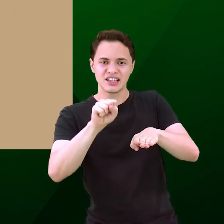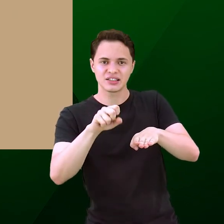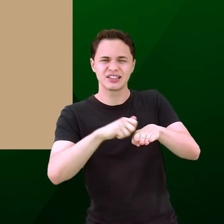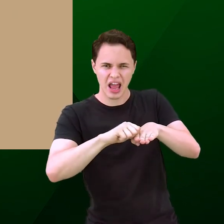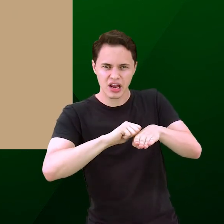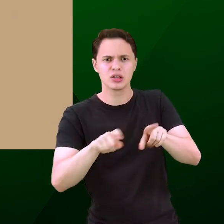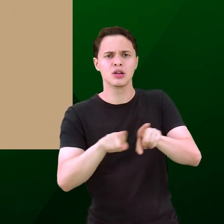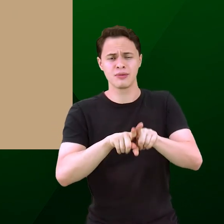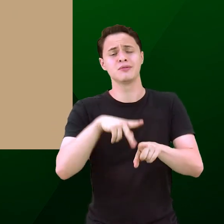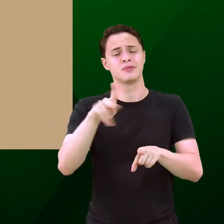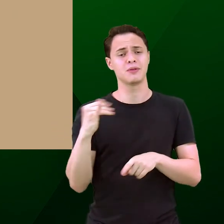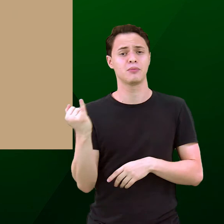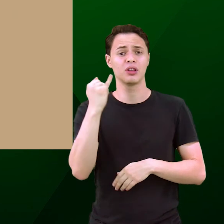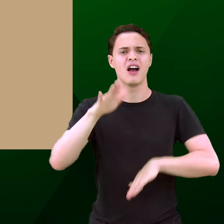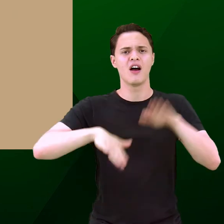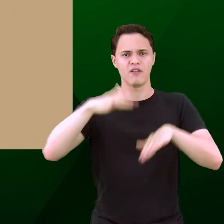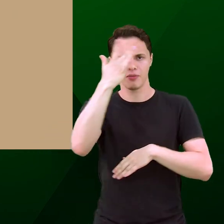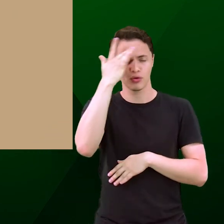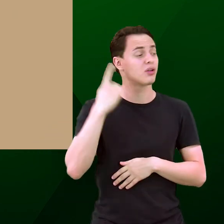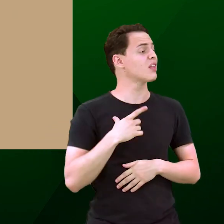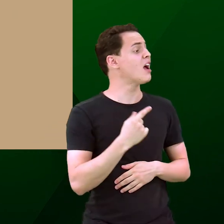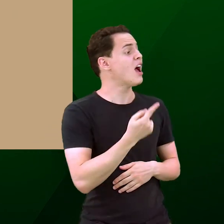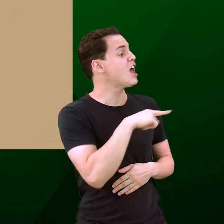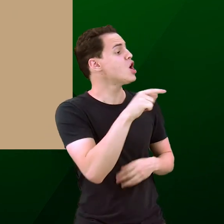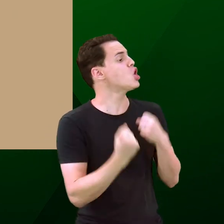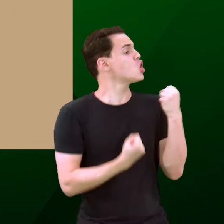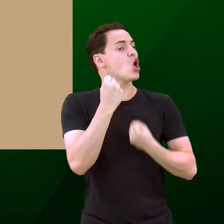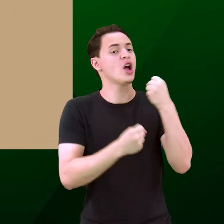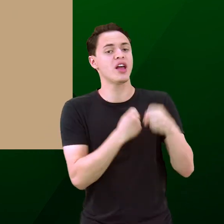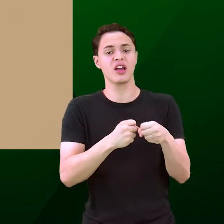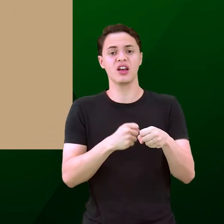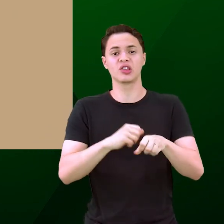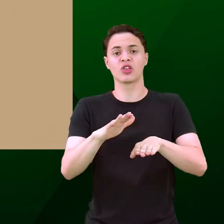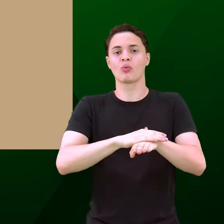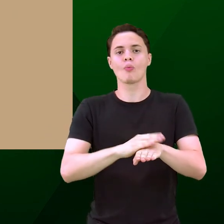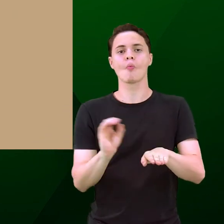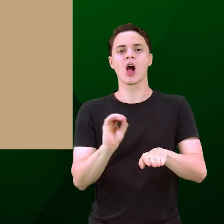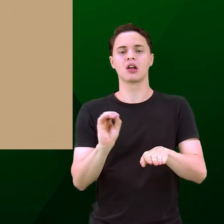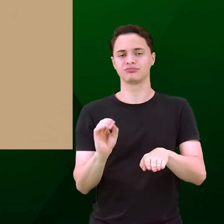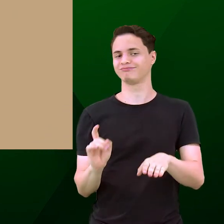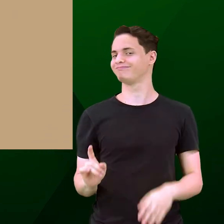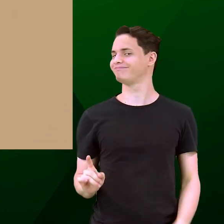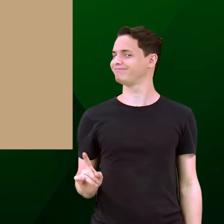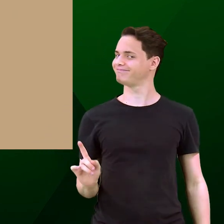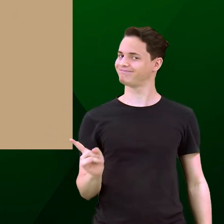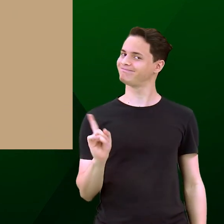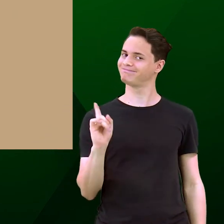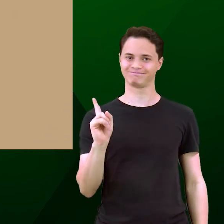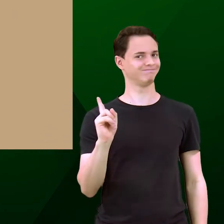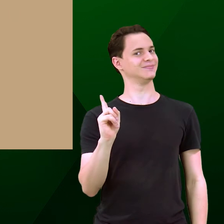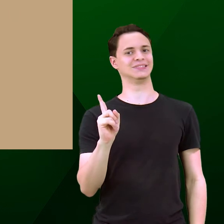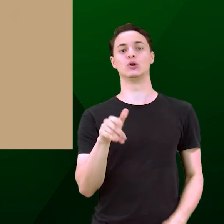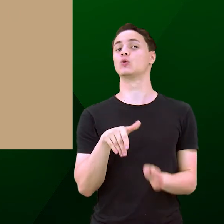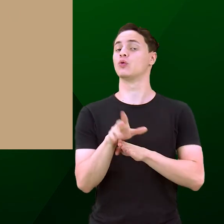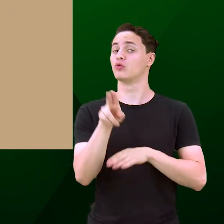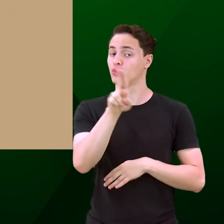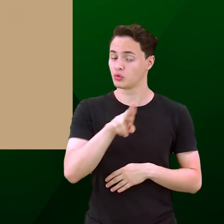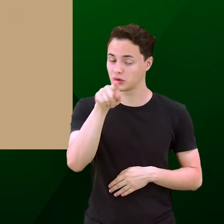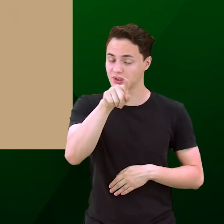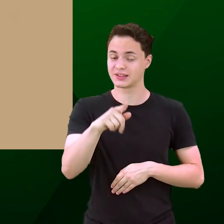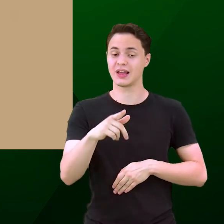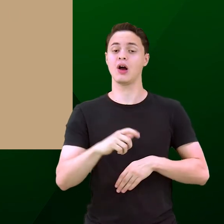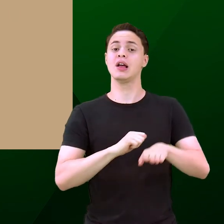subestime o seu corpo. Tá? Tem gente que eu sou um pouco crítico em relação a esses